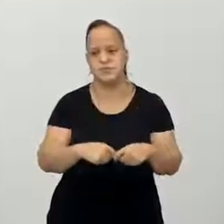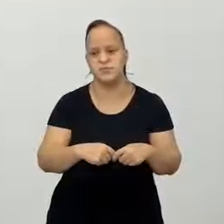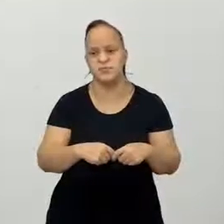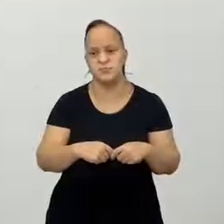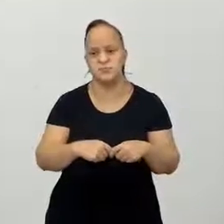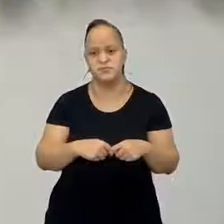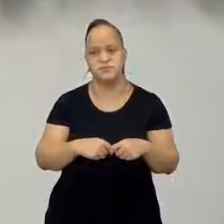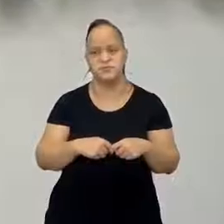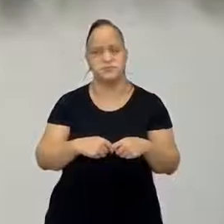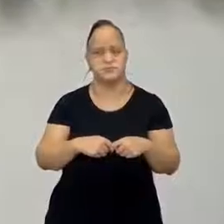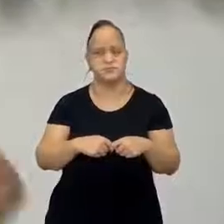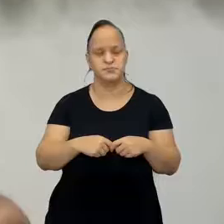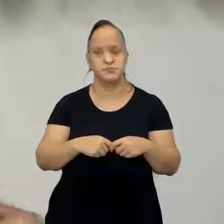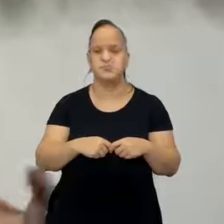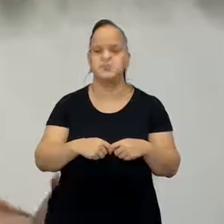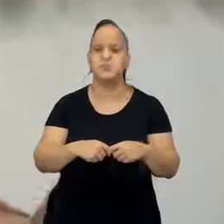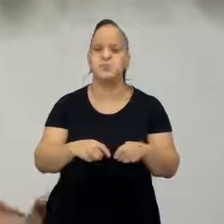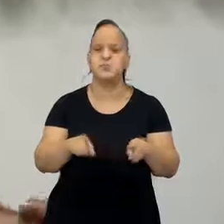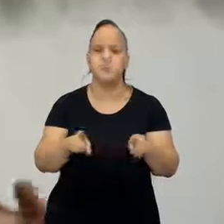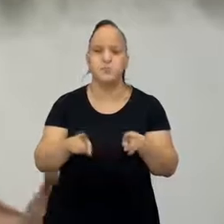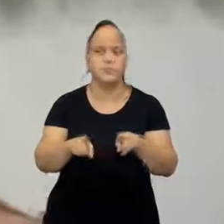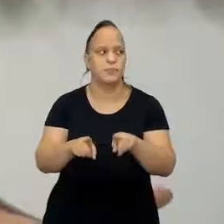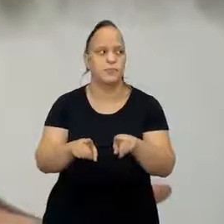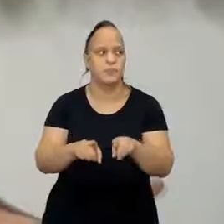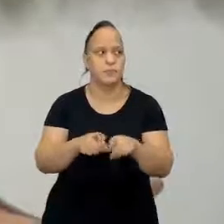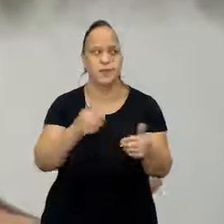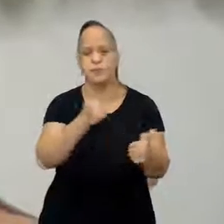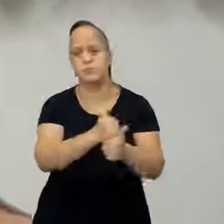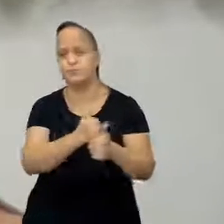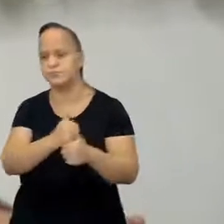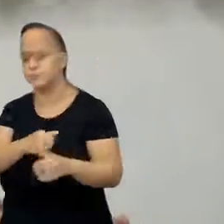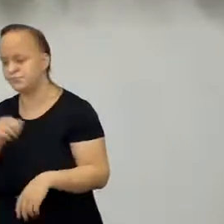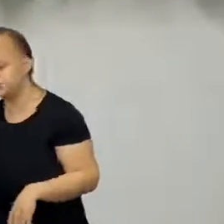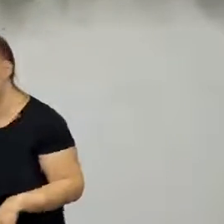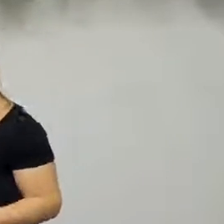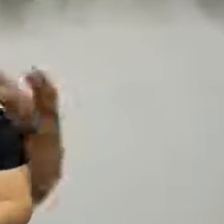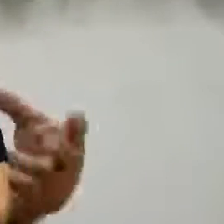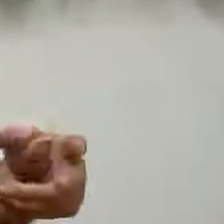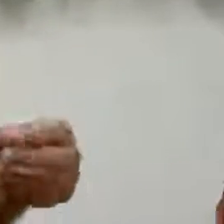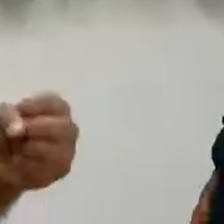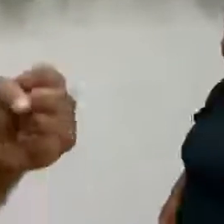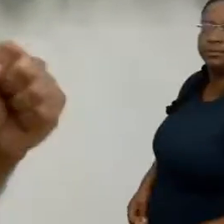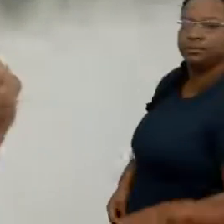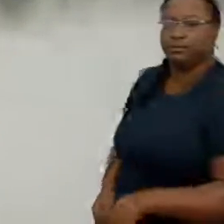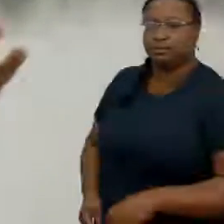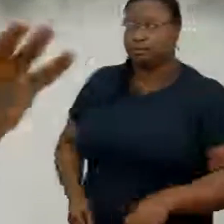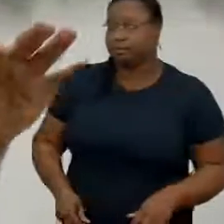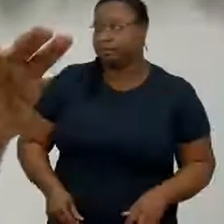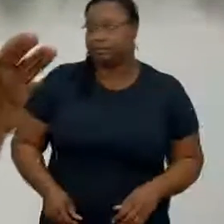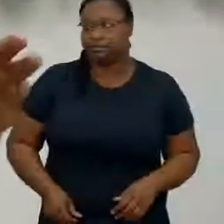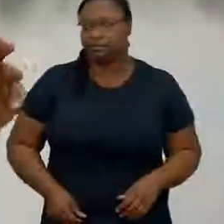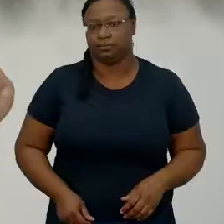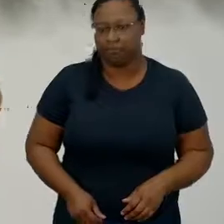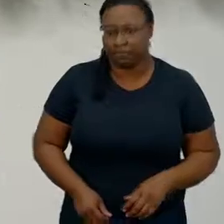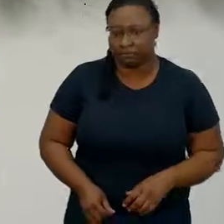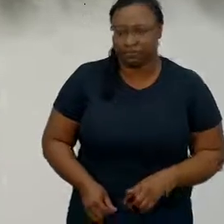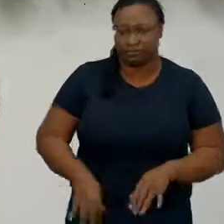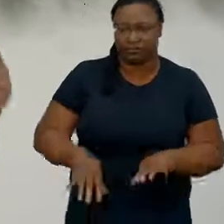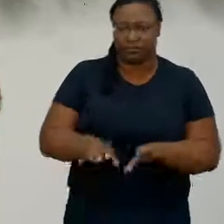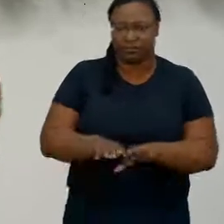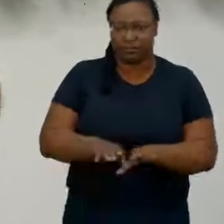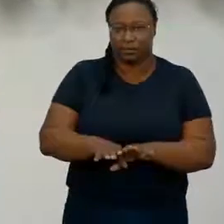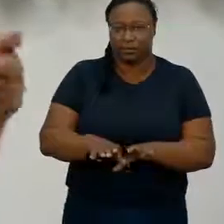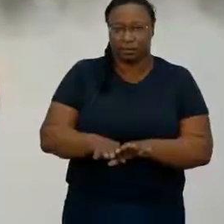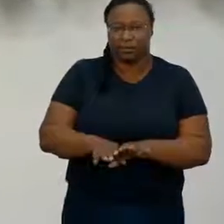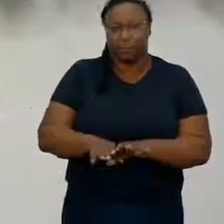sociais. Você pode fazer uma reprodução a partir de desenhos também. Isso. Aí você desenvolve outras habilidades daqueles